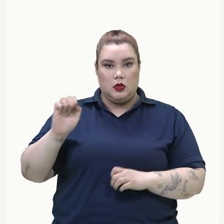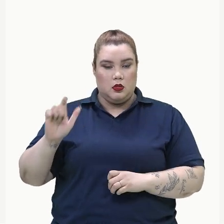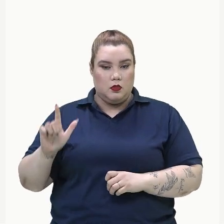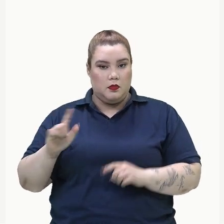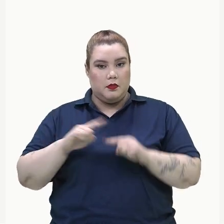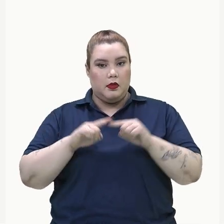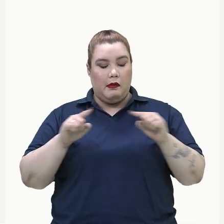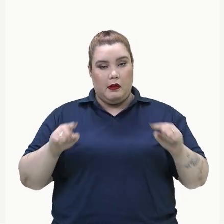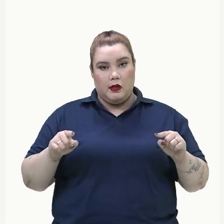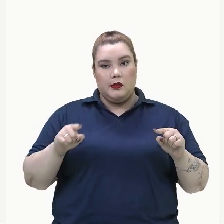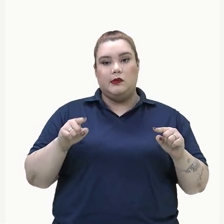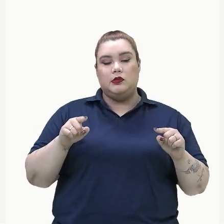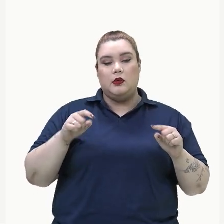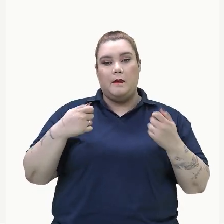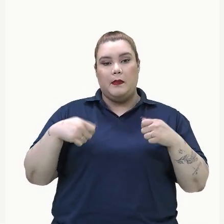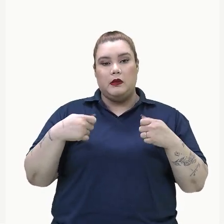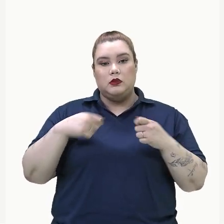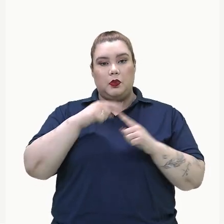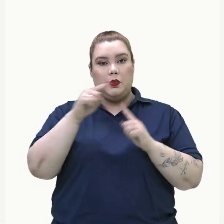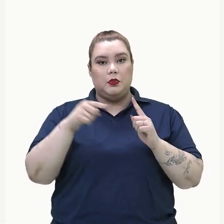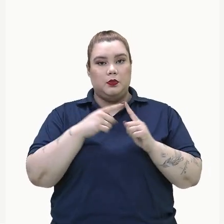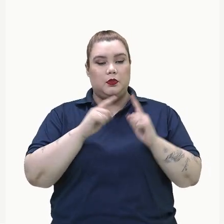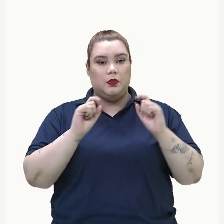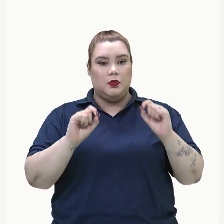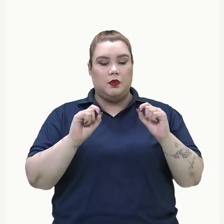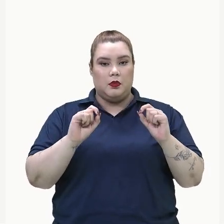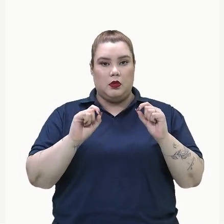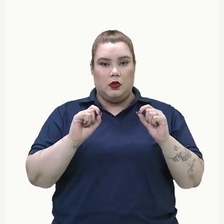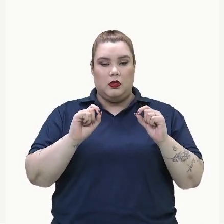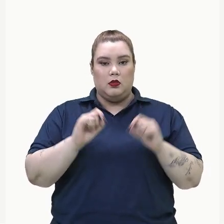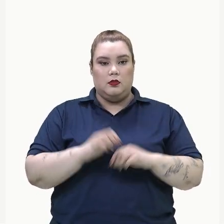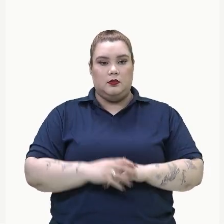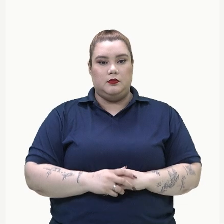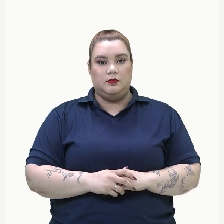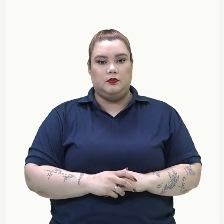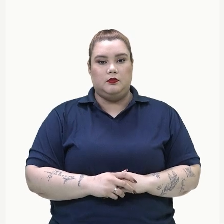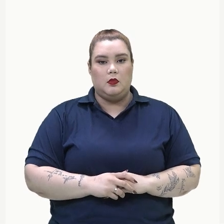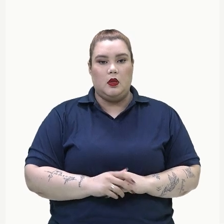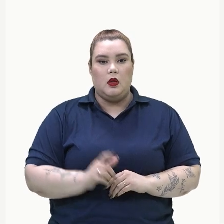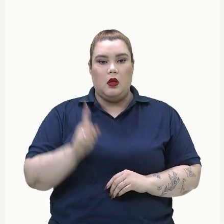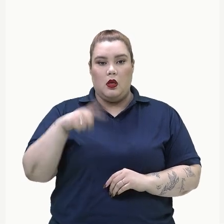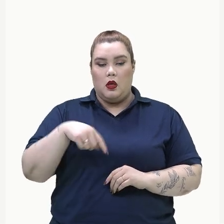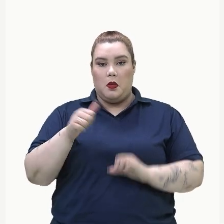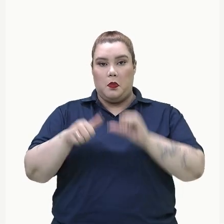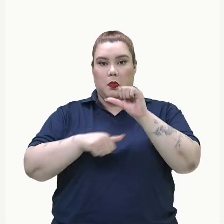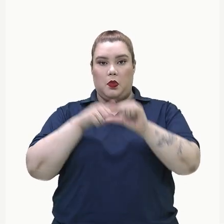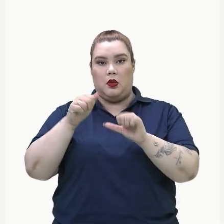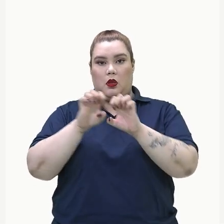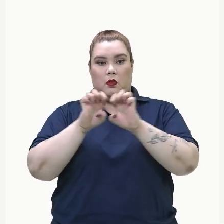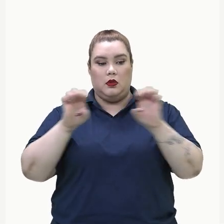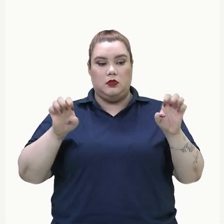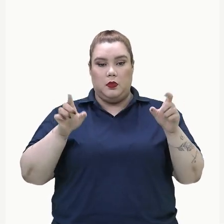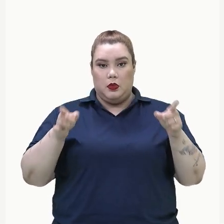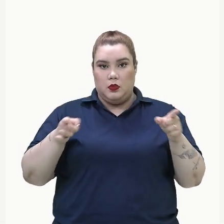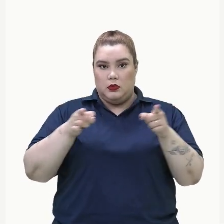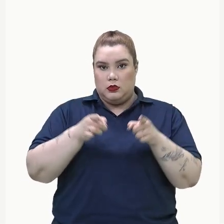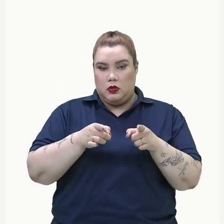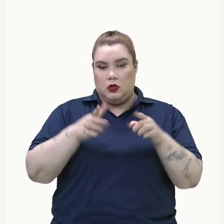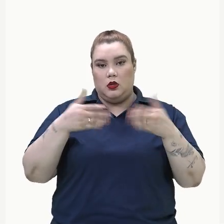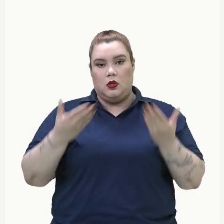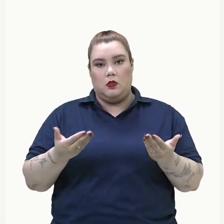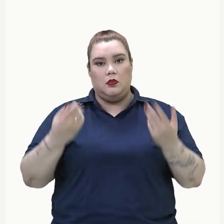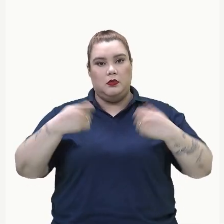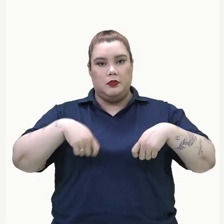trabalho. Mas como o objetivo aí é colocar na forma da equação reduzida, então a gente vai